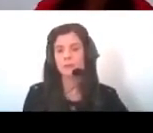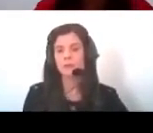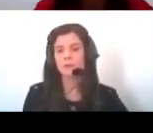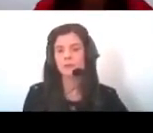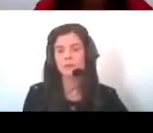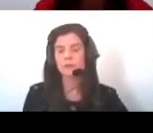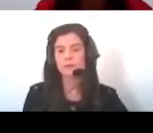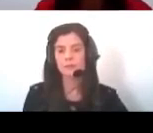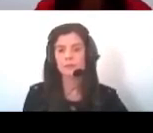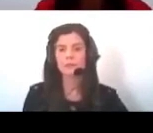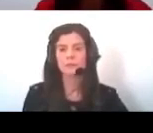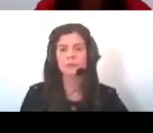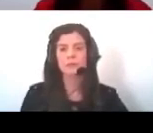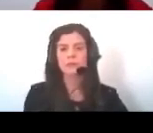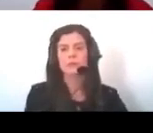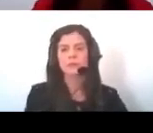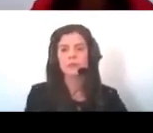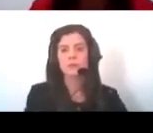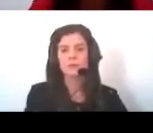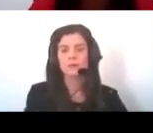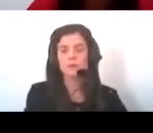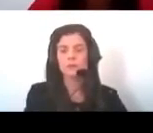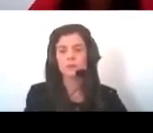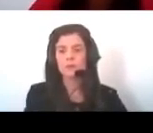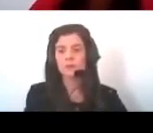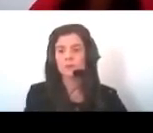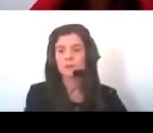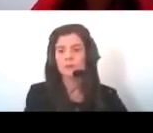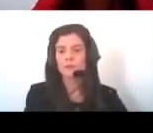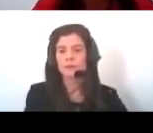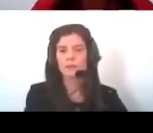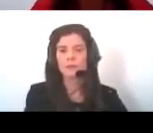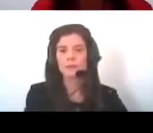essas ações são promovidas aí pela Secretaria do Meio Ambiente, assim.